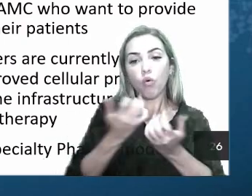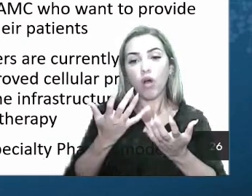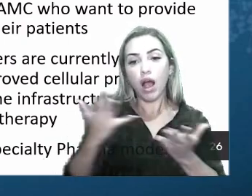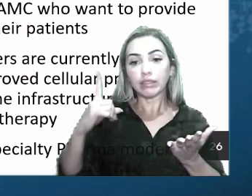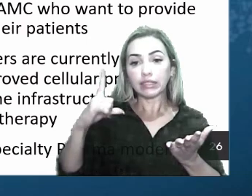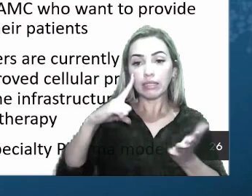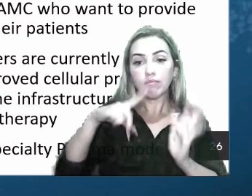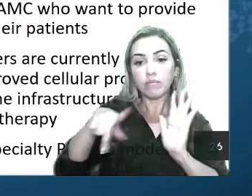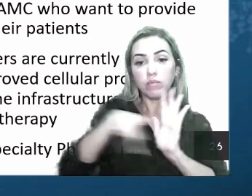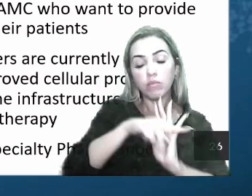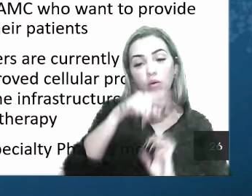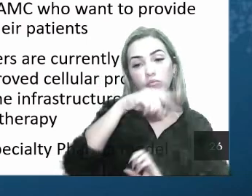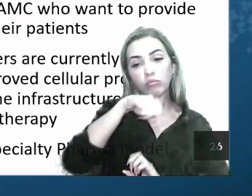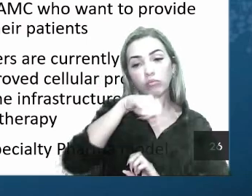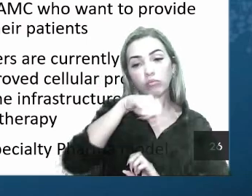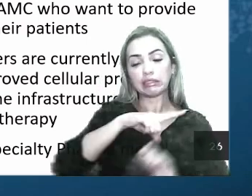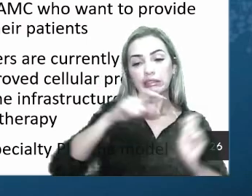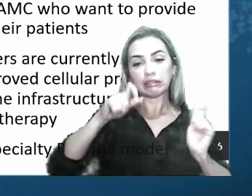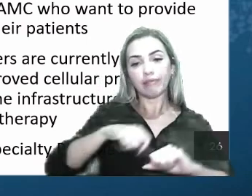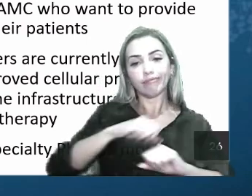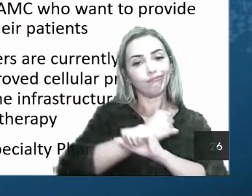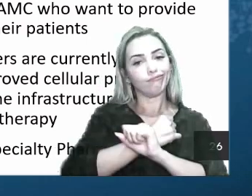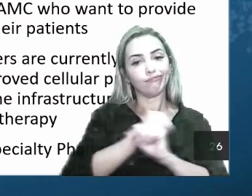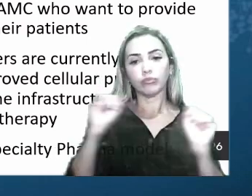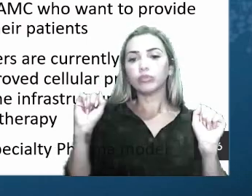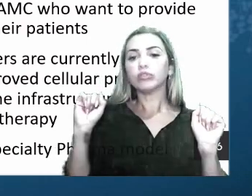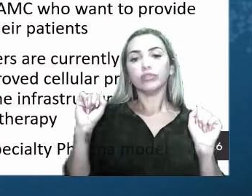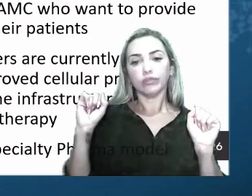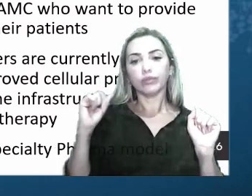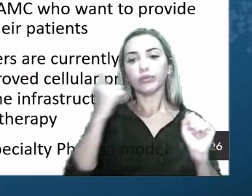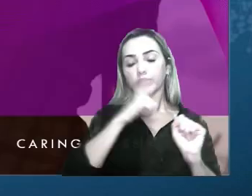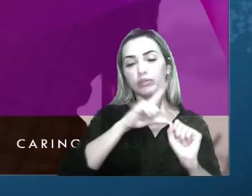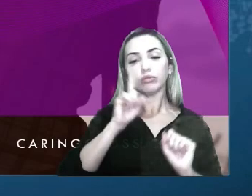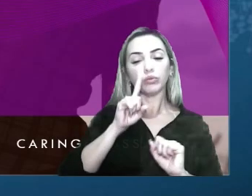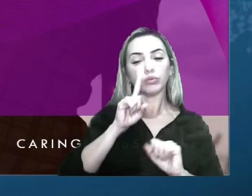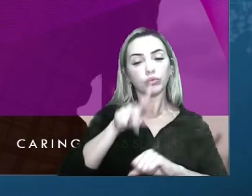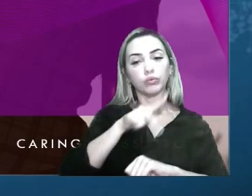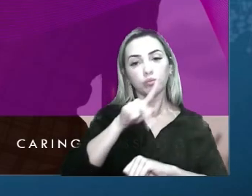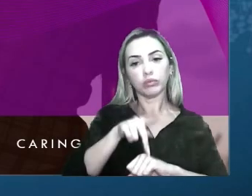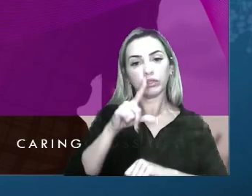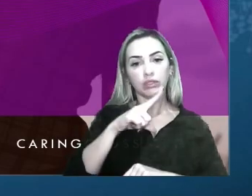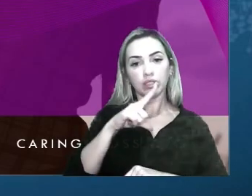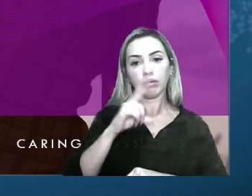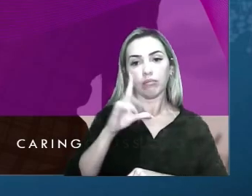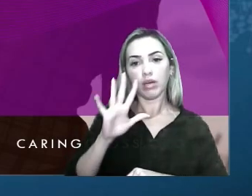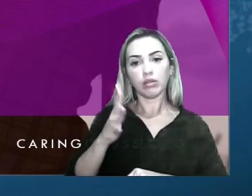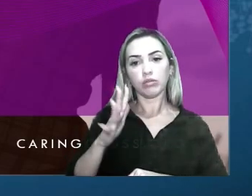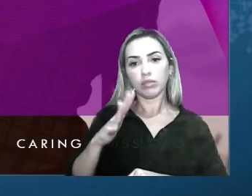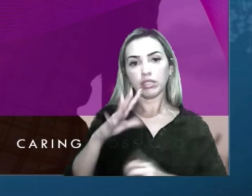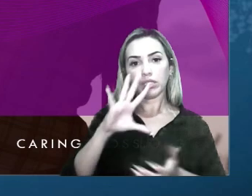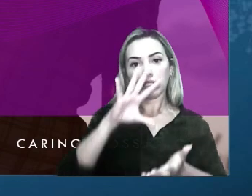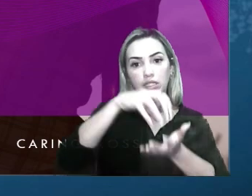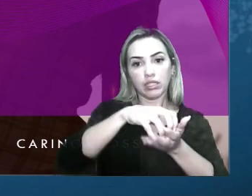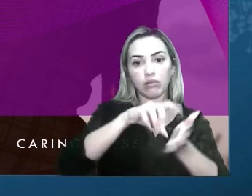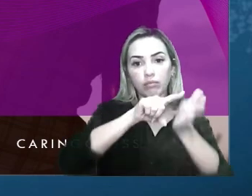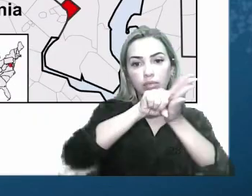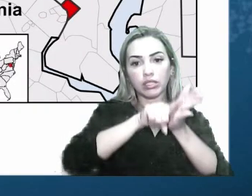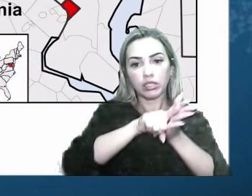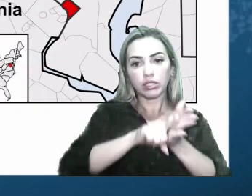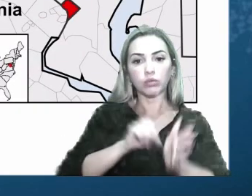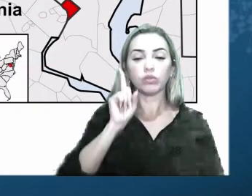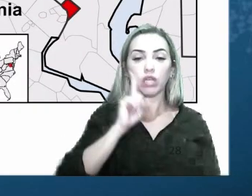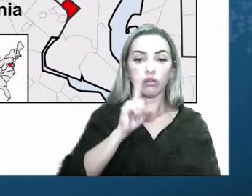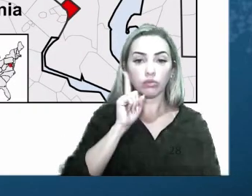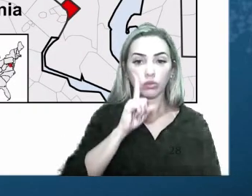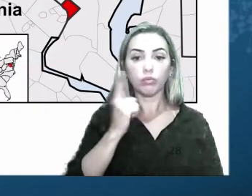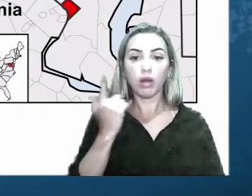com que seja viável, factível nos Estados Unidos. Estamos recrutando centros de pesquisa nos Estados Unidos para